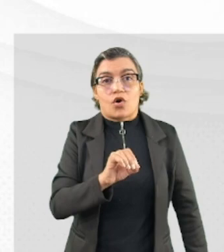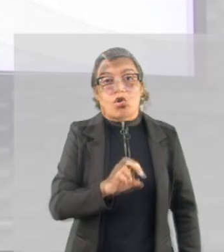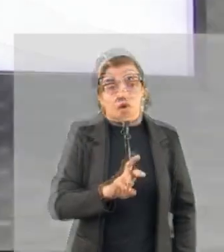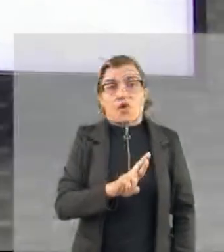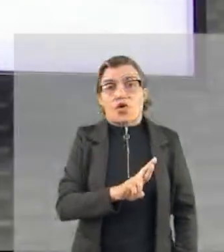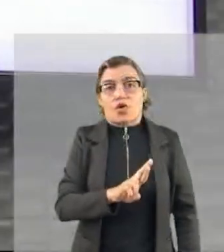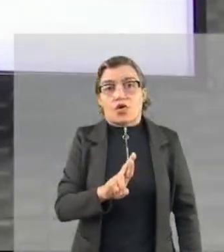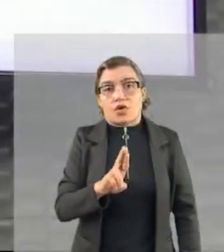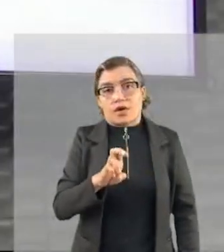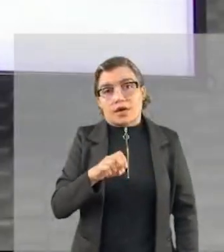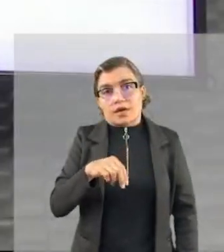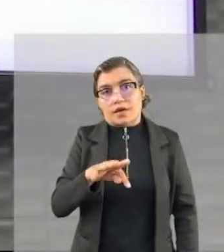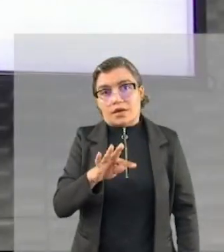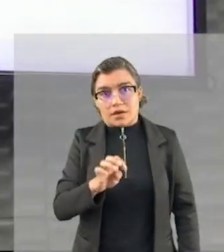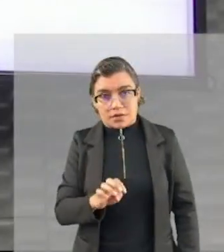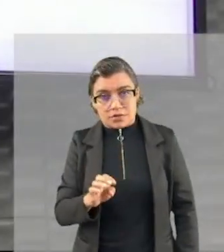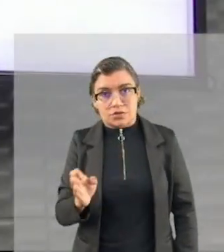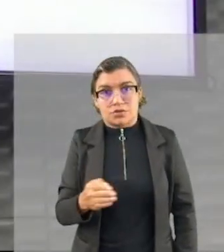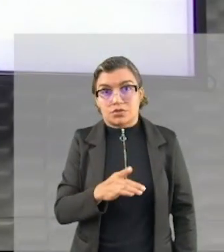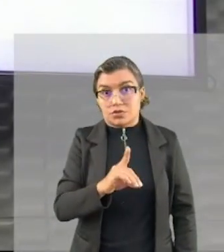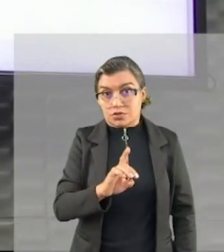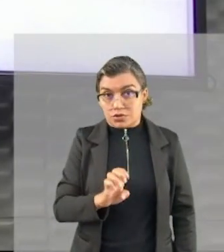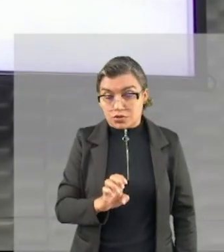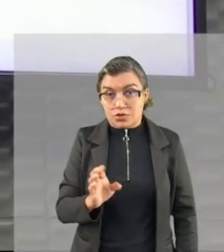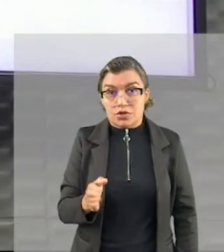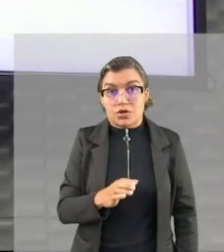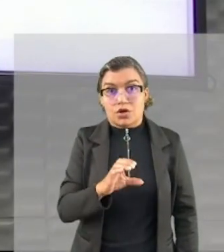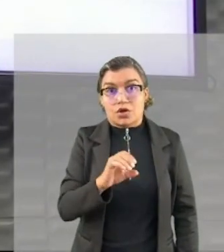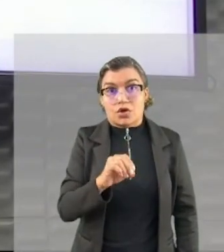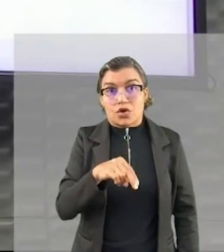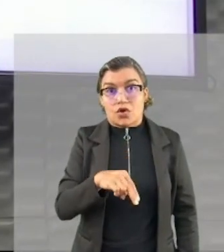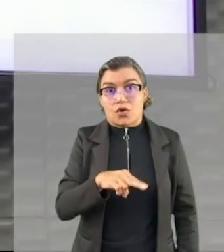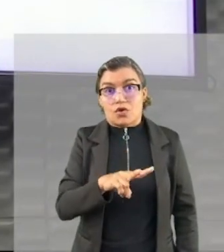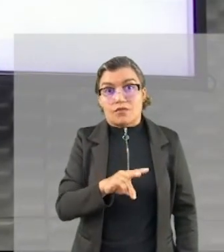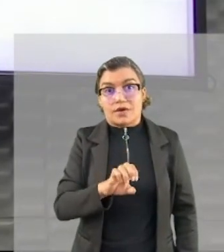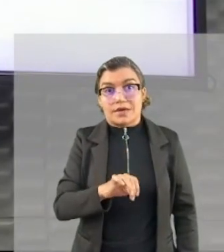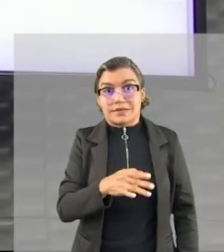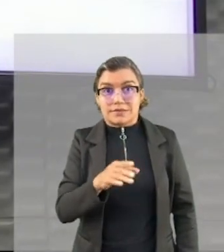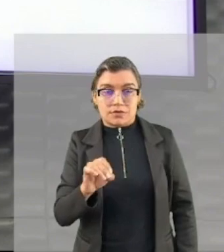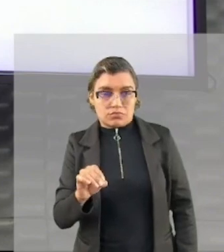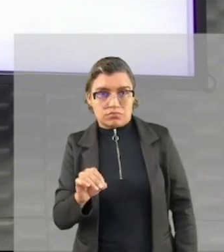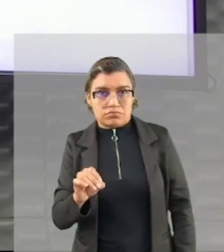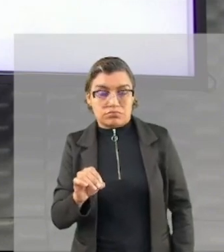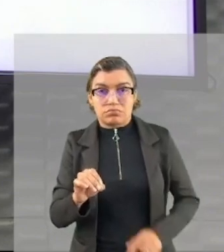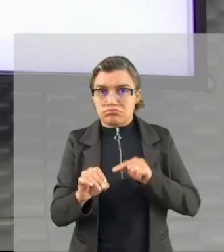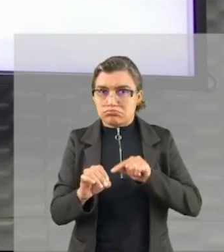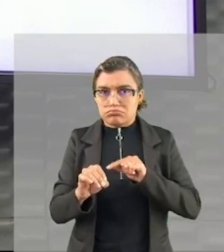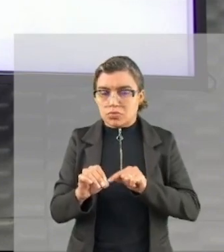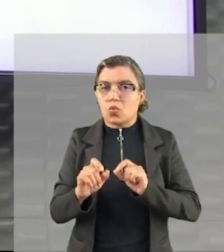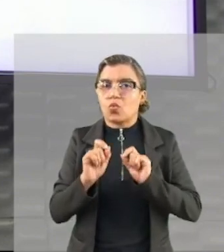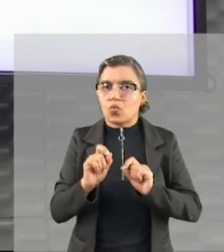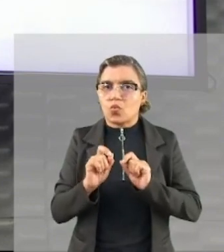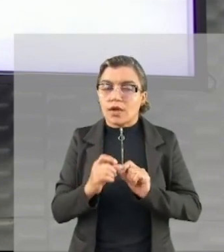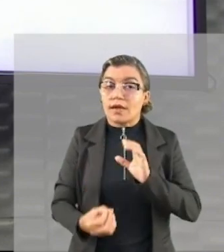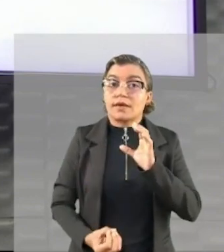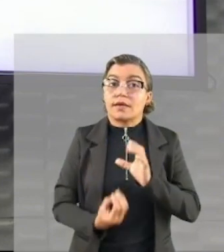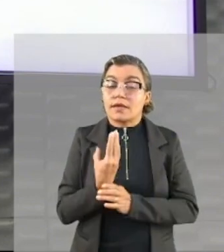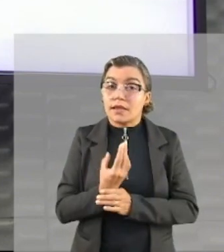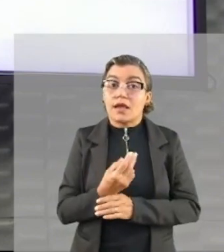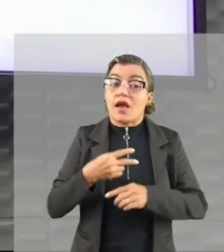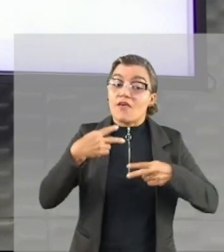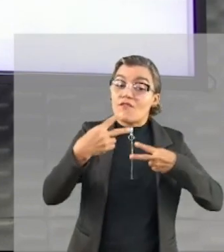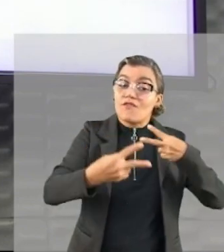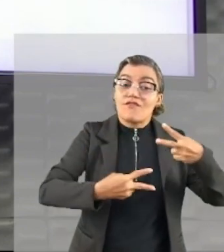convecção, tá? São essas correntes de convecção que dão origem a todos os tipos de ventos